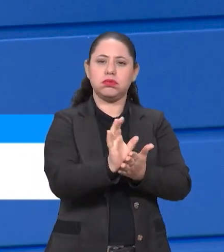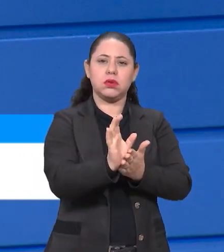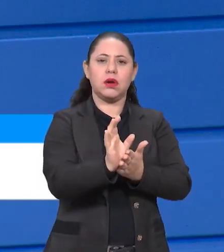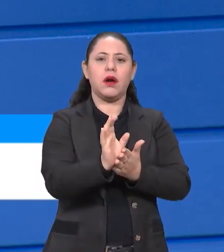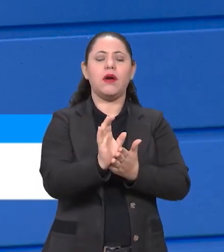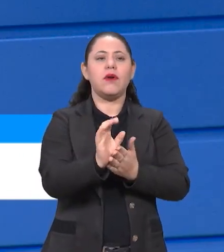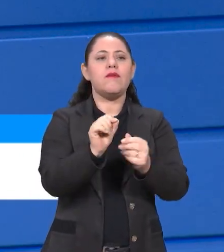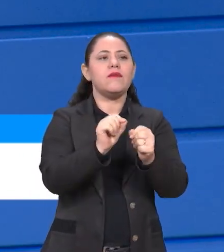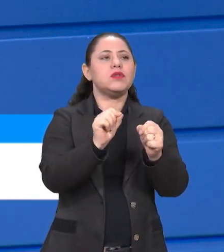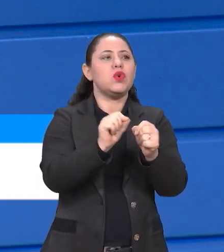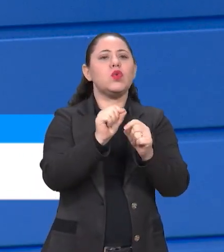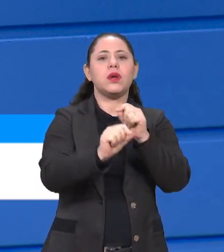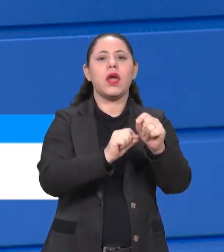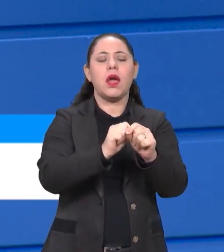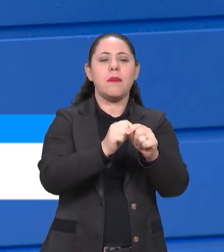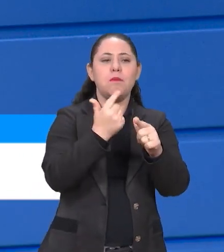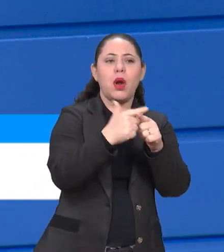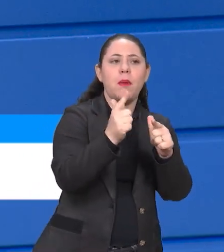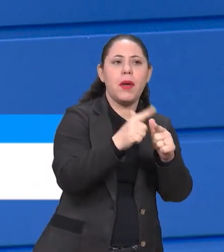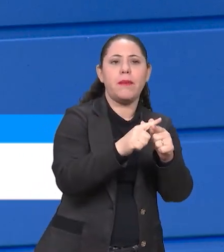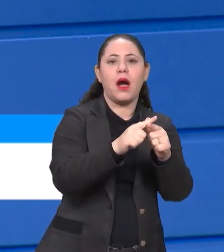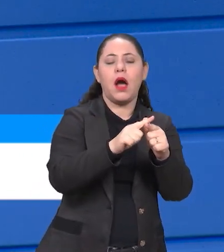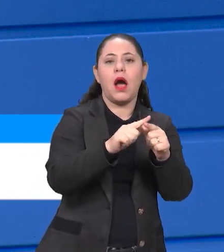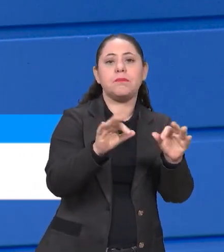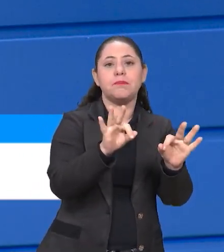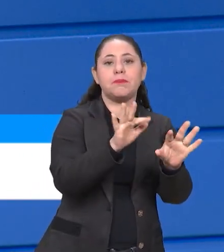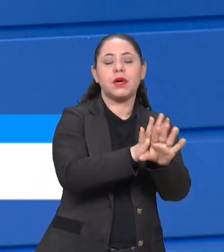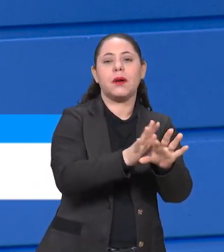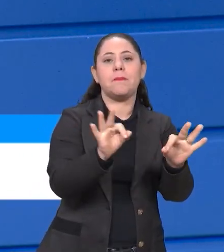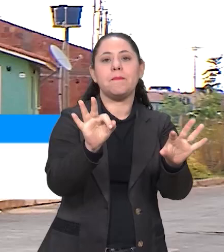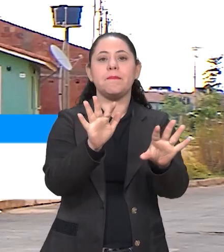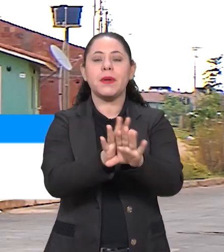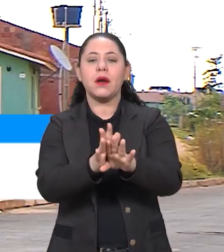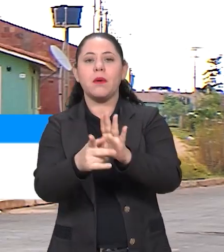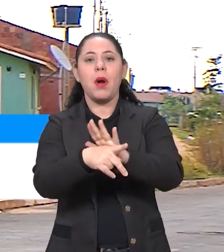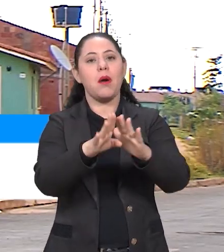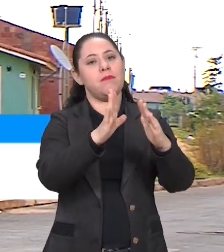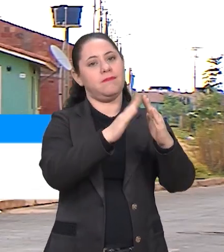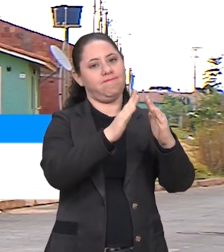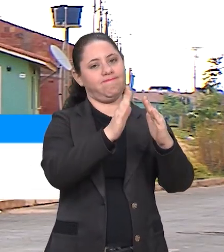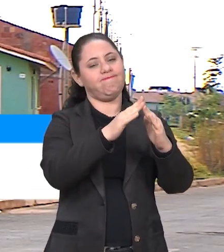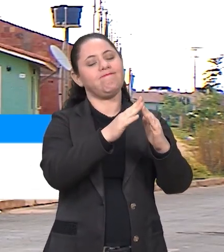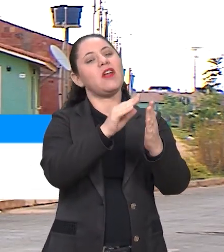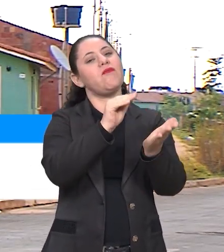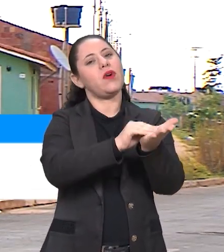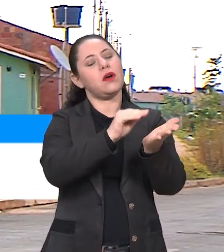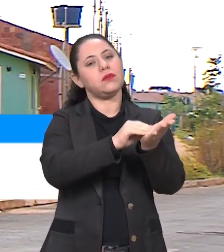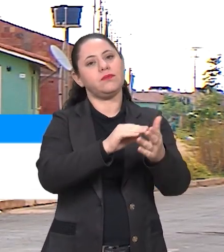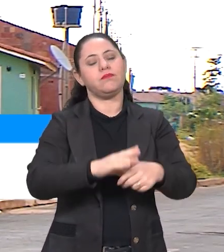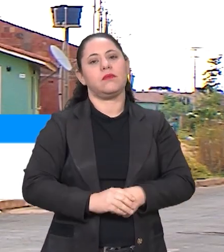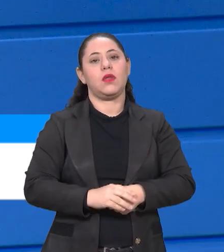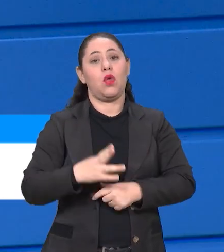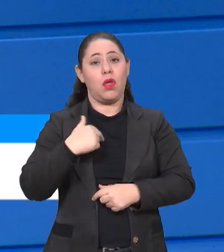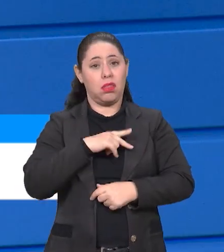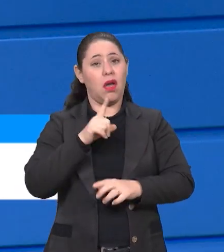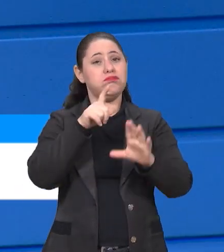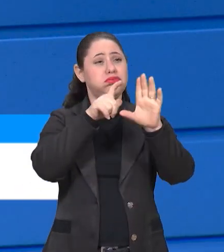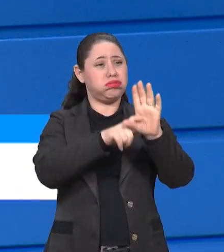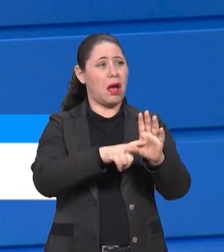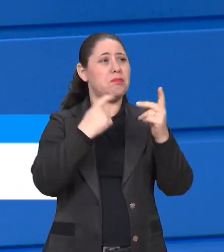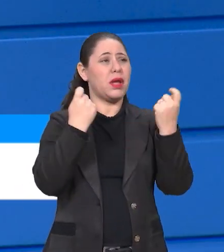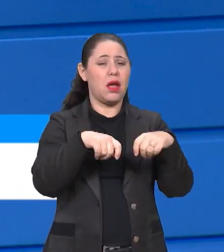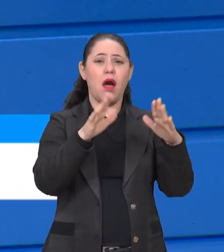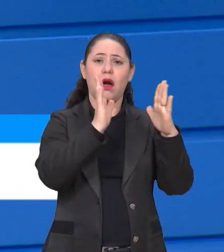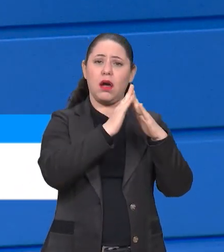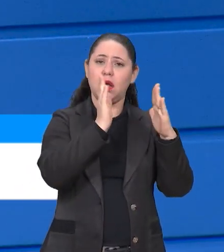que os investimentos vêm suprir lacunas importantes de infraestrutura, especialmente na área da habitação. Temos um